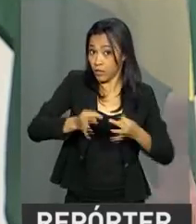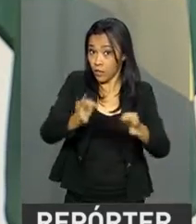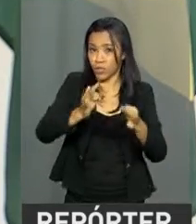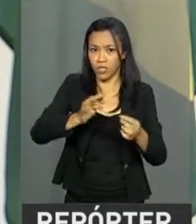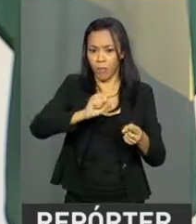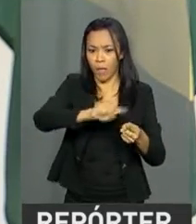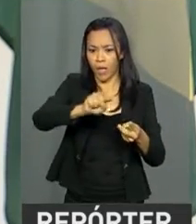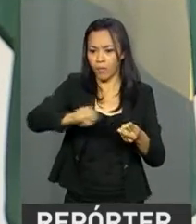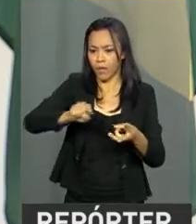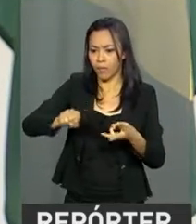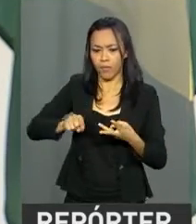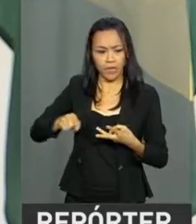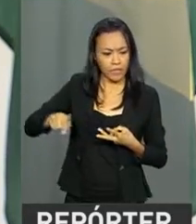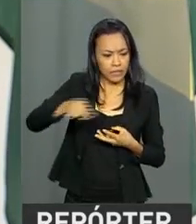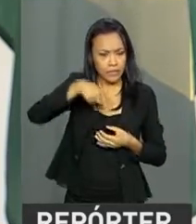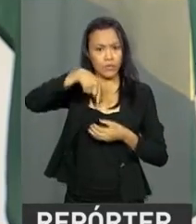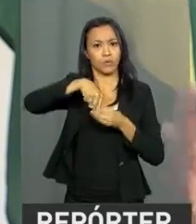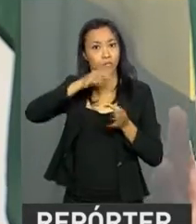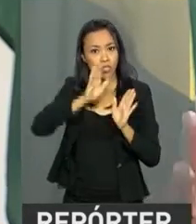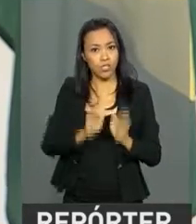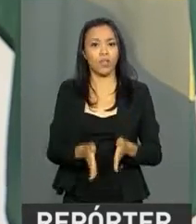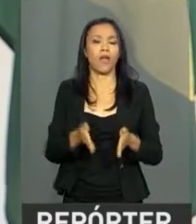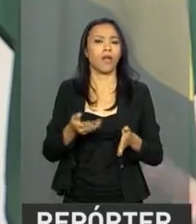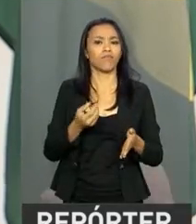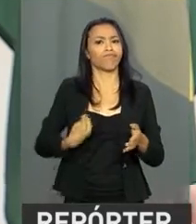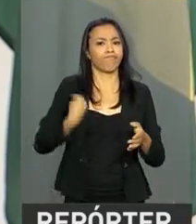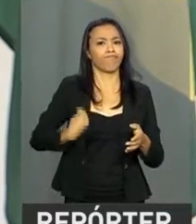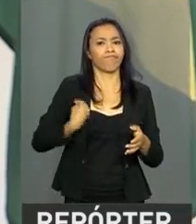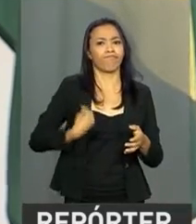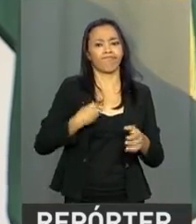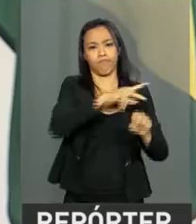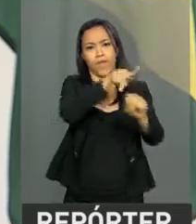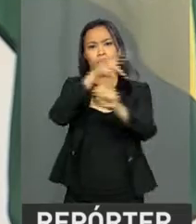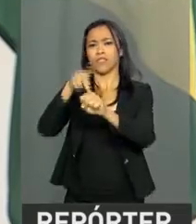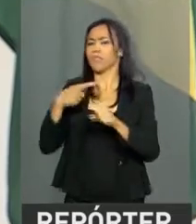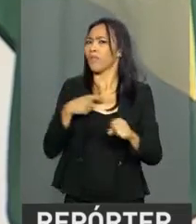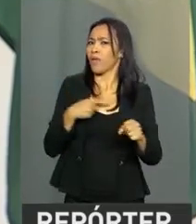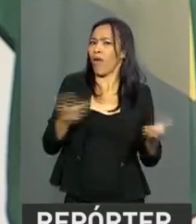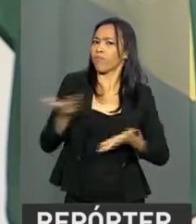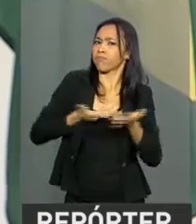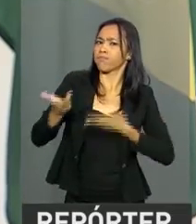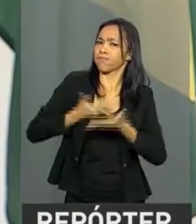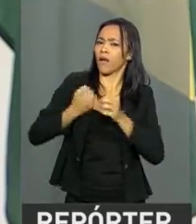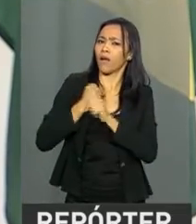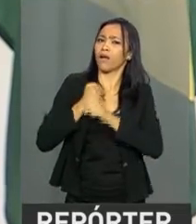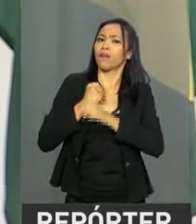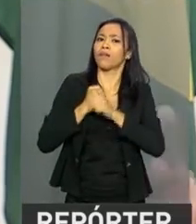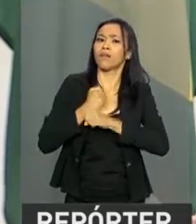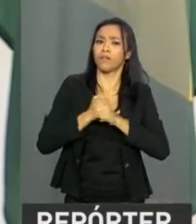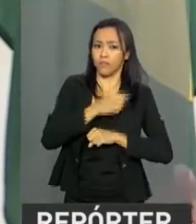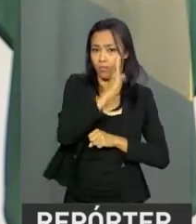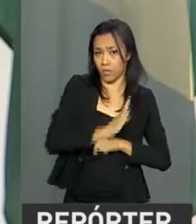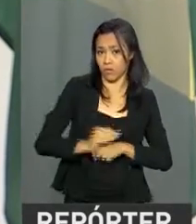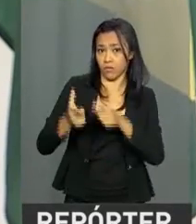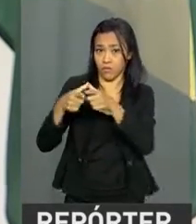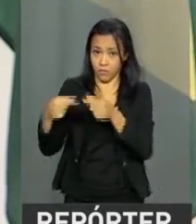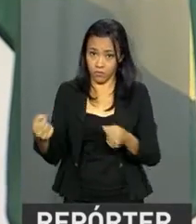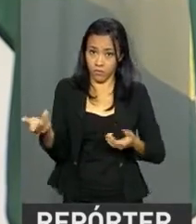que, que já existe entre os países, porque é uma relação muito antiga, uma relação muito forte, para